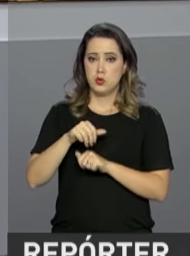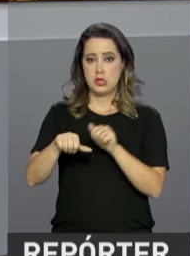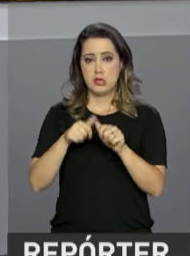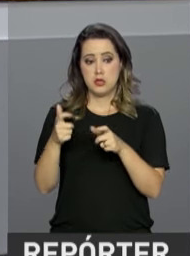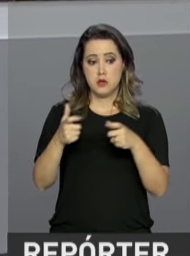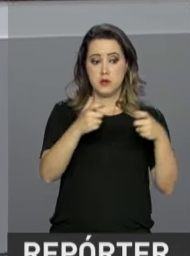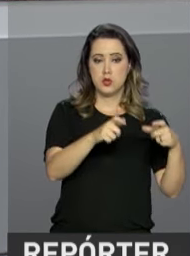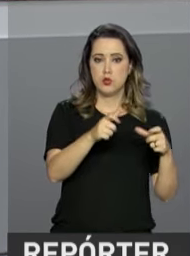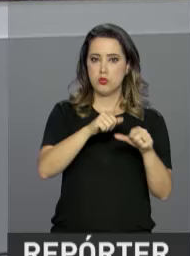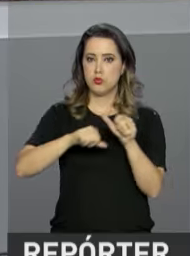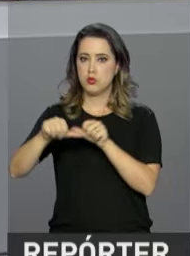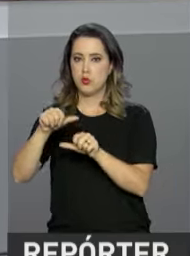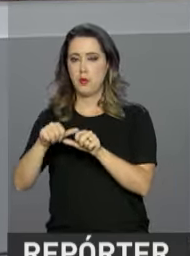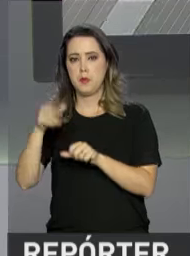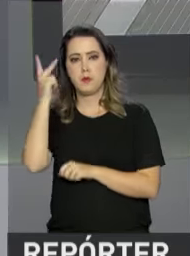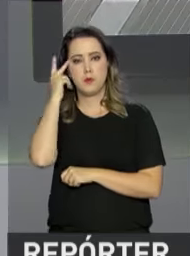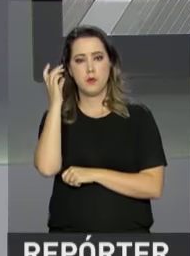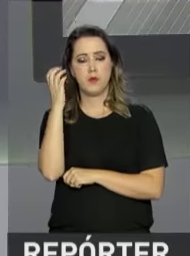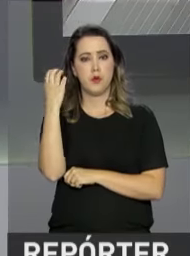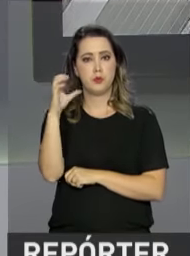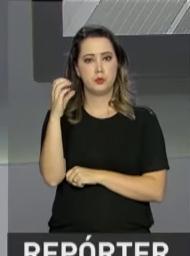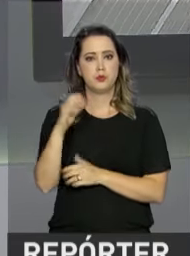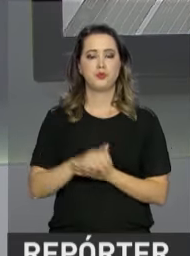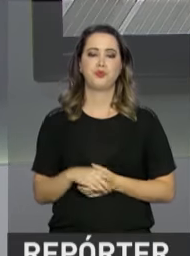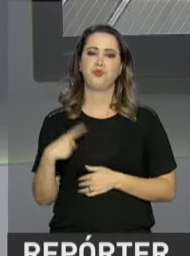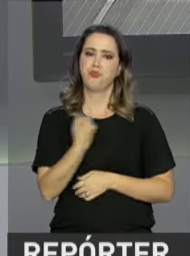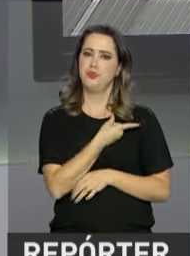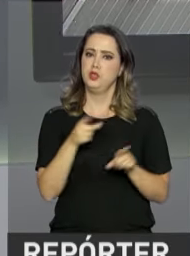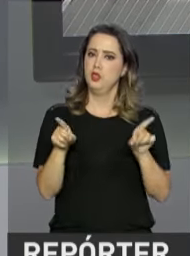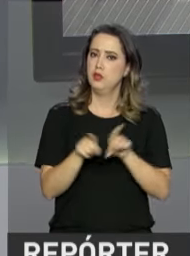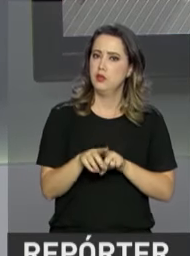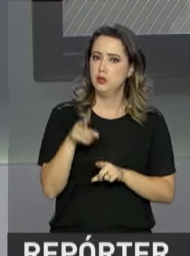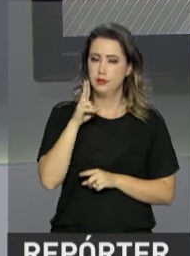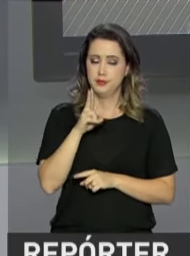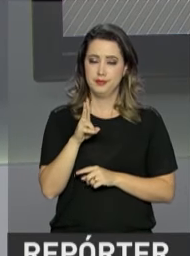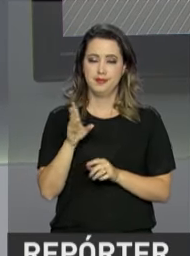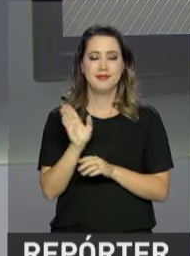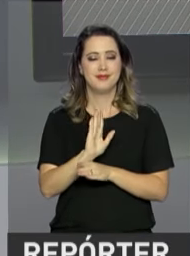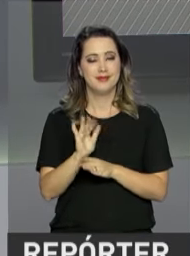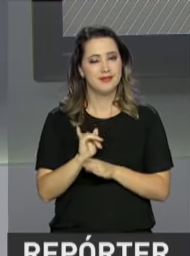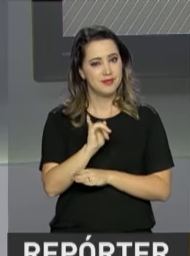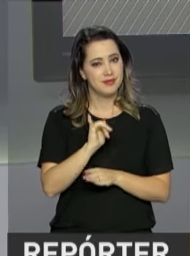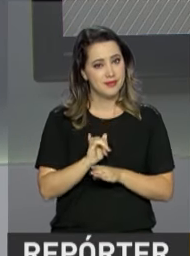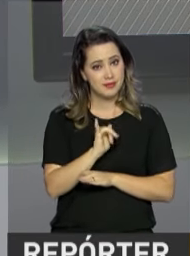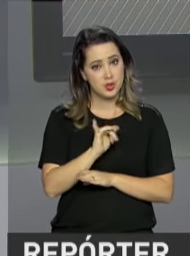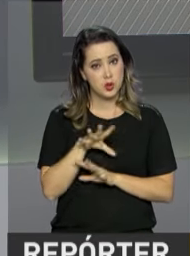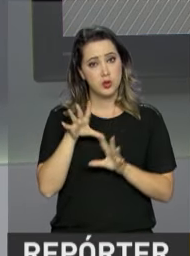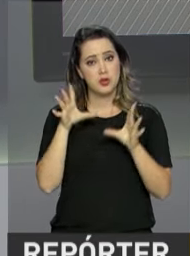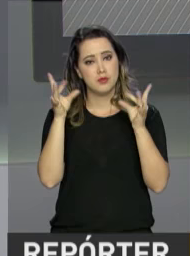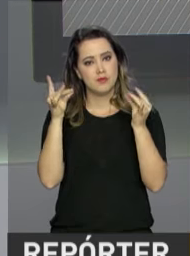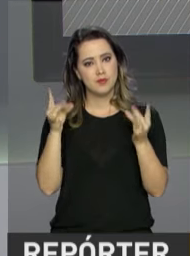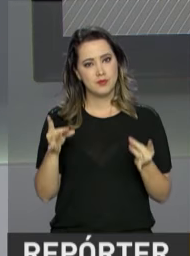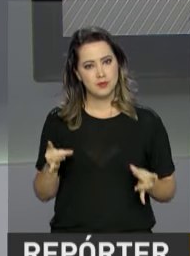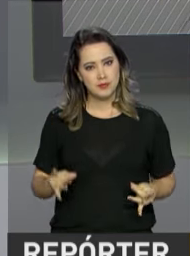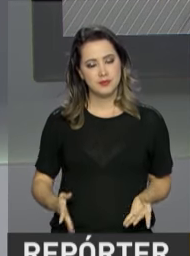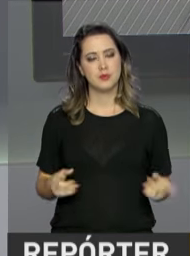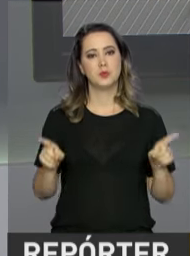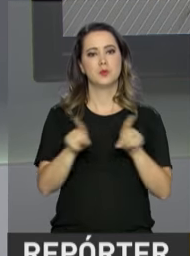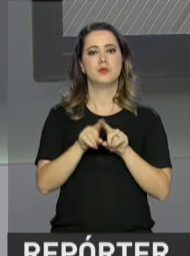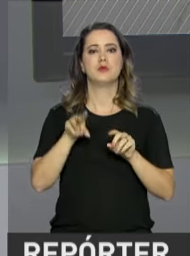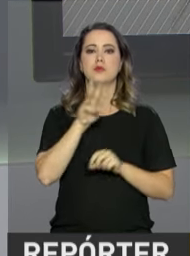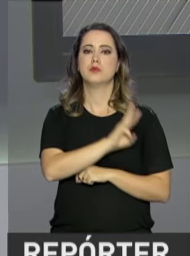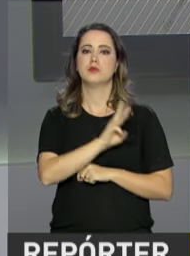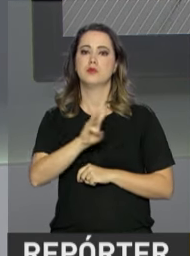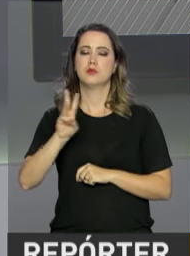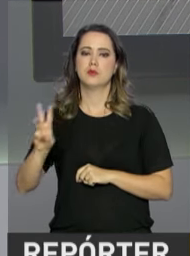São Paulo e Cuiabá. E nós ficamos por aqui. Você pode rever as reportagens no YouTube e toda a nossa programação